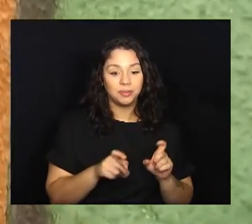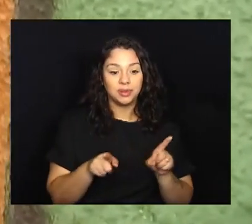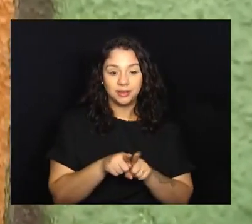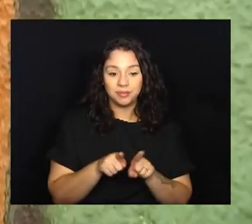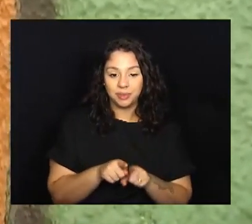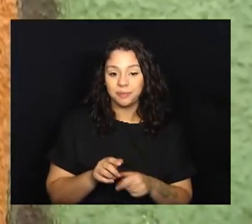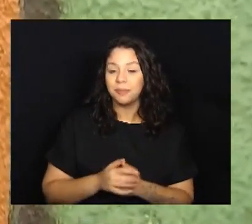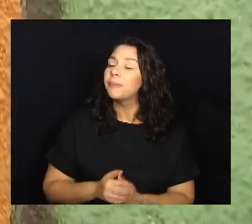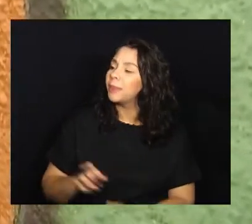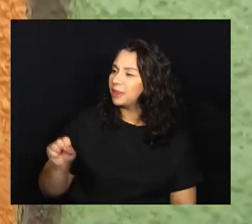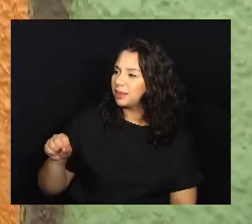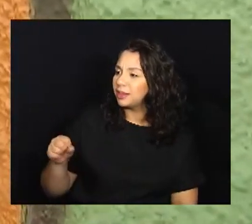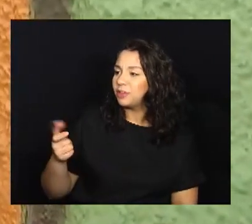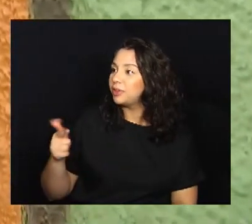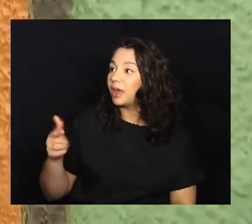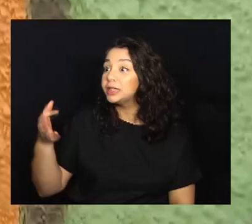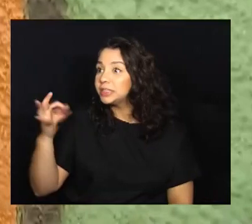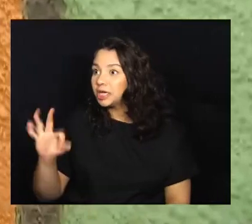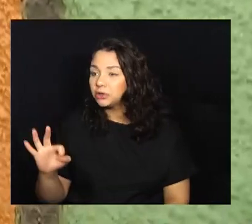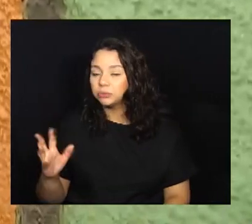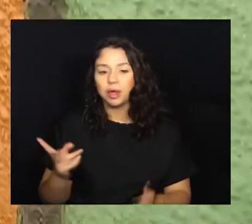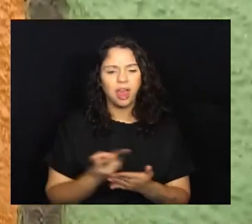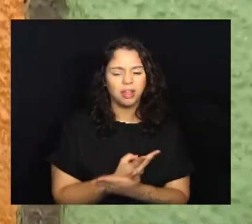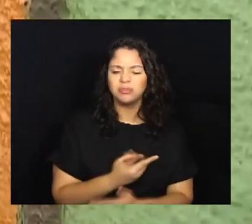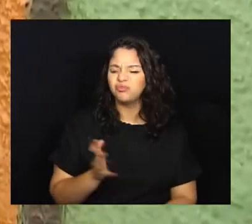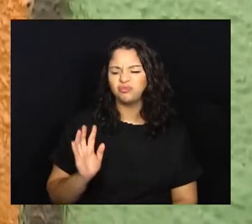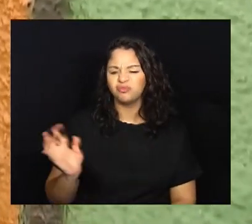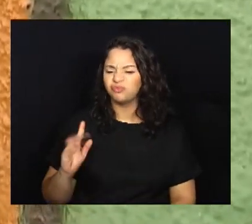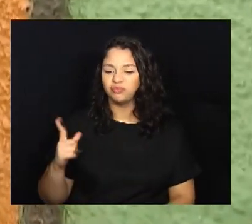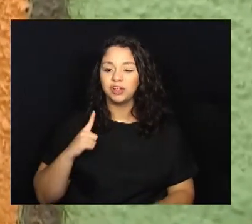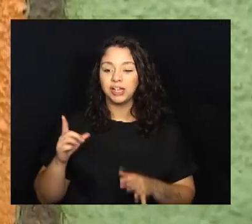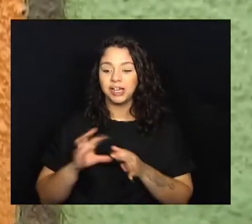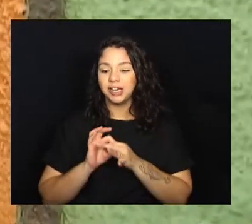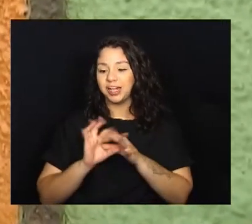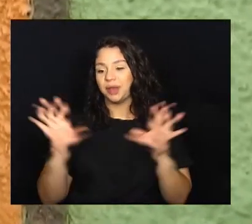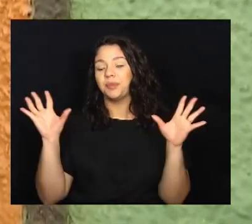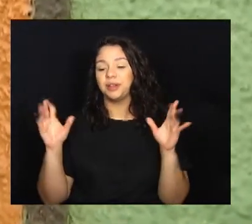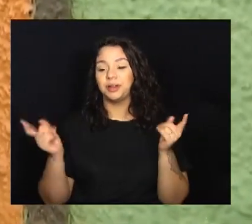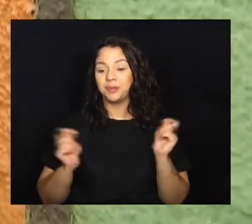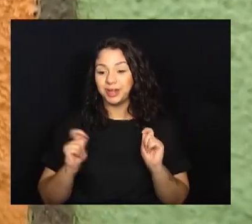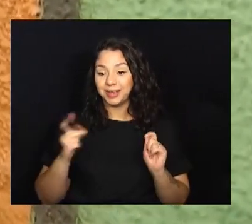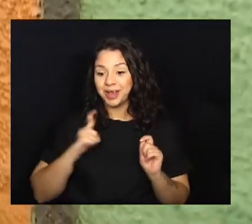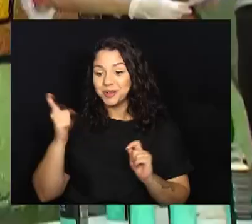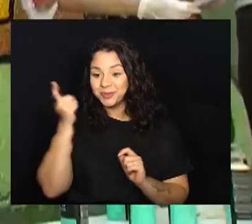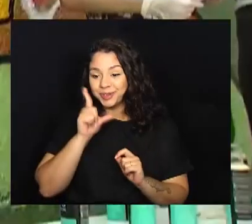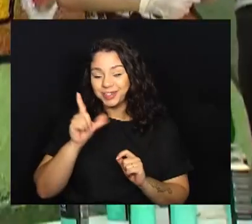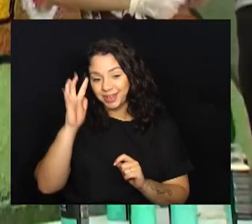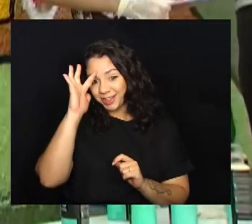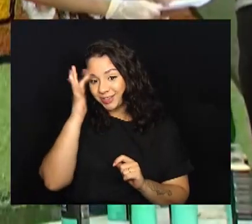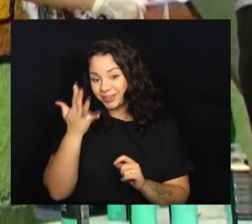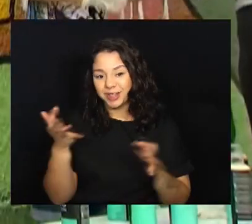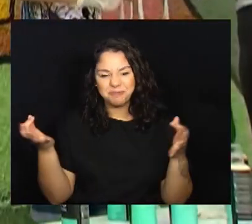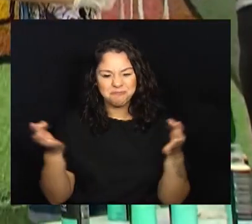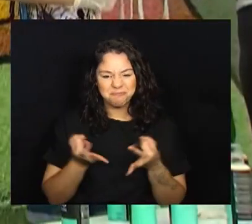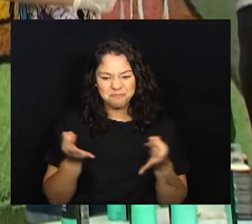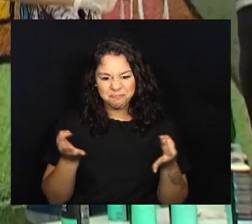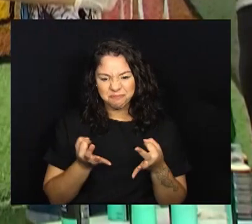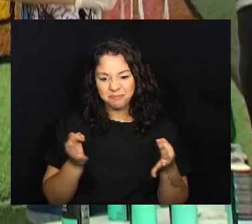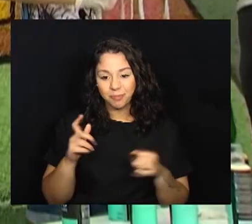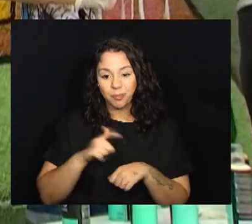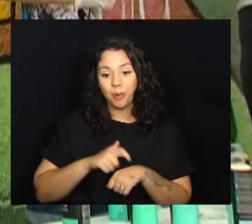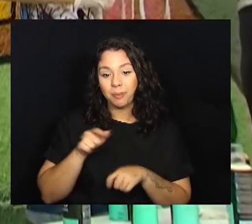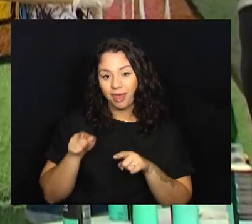o certo e o errado, né? Acho que ela tem essa liberdade para a gente poder chegar a alcançar um resultado ideal, assim, para o